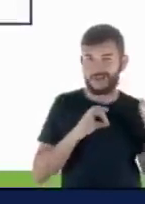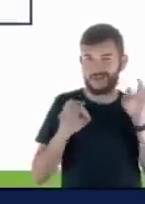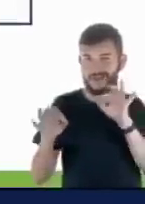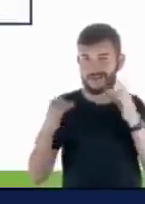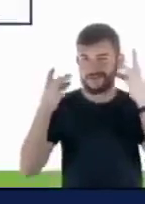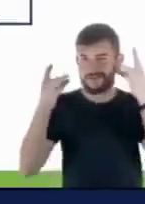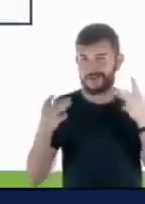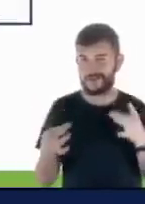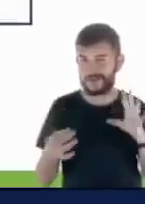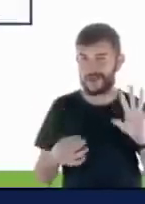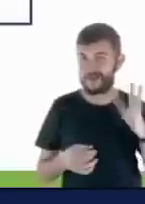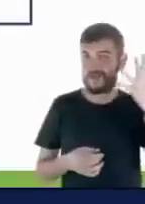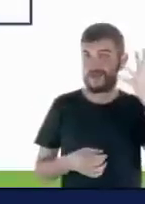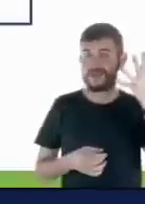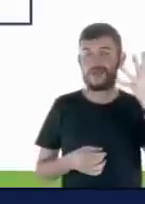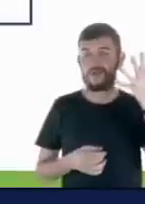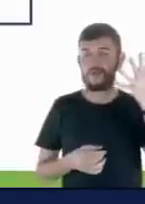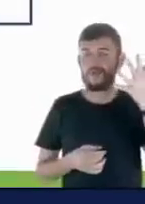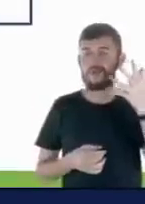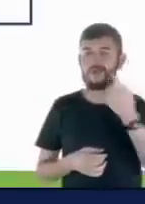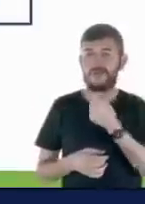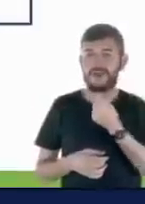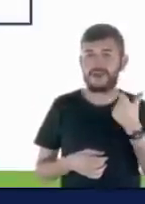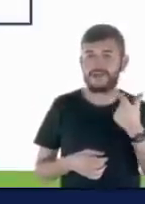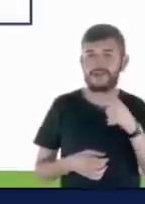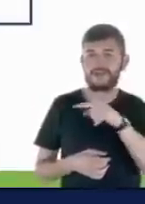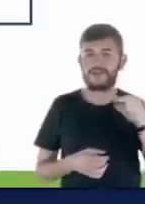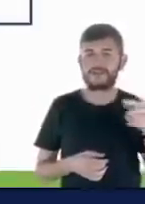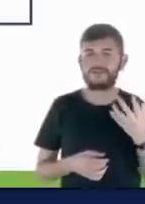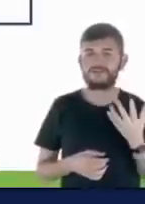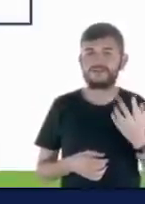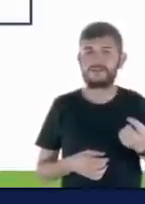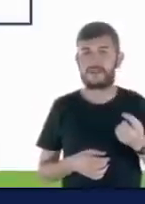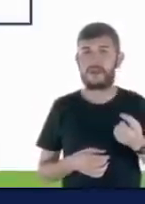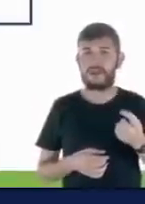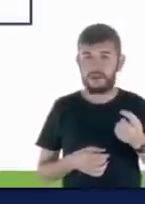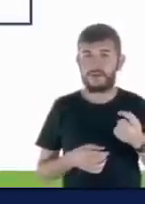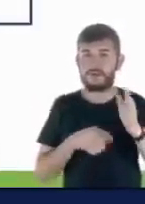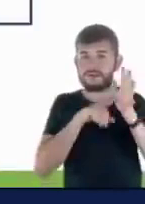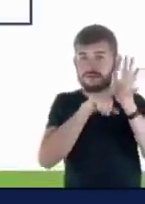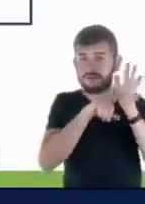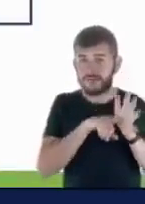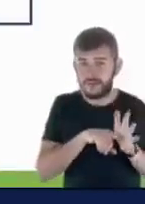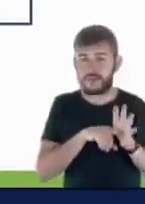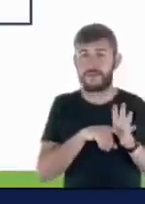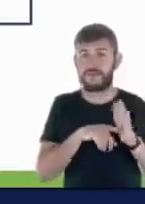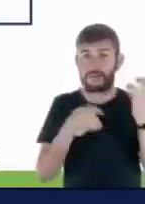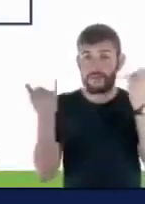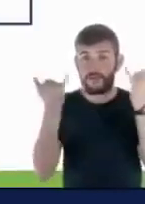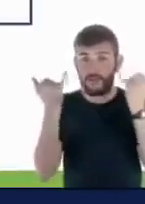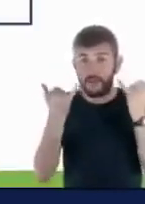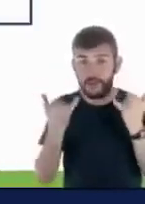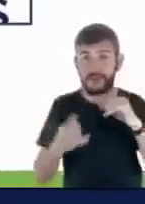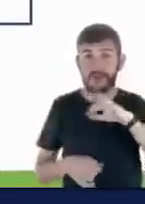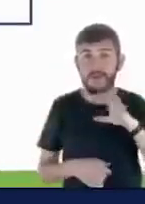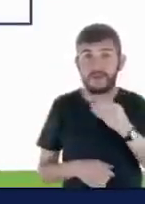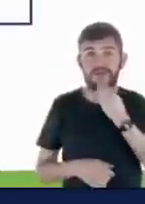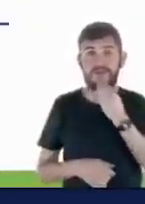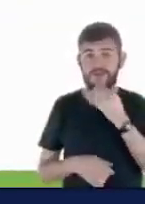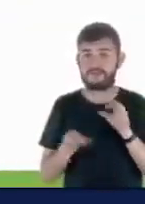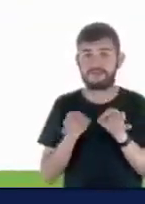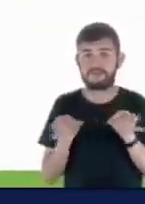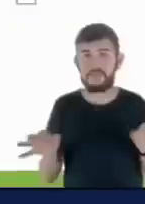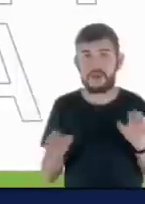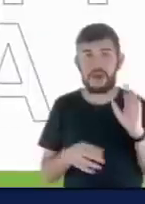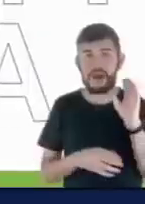acompanhar sua situação, verificar os benefícios que recebe, atualizar informações e acompanhar oportunidades. Tudo isso